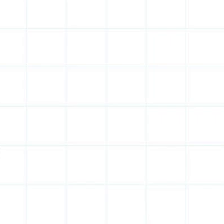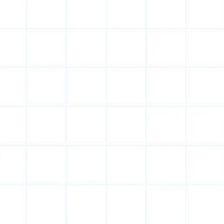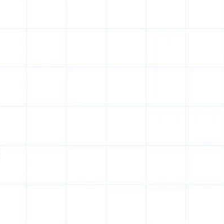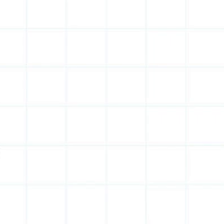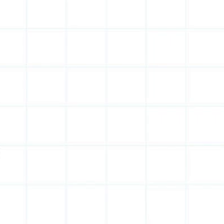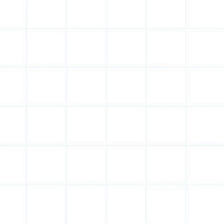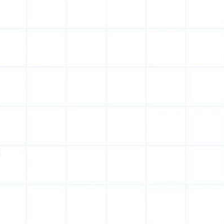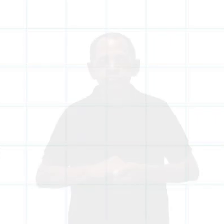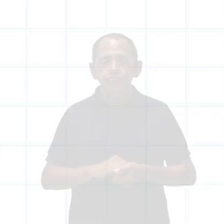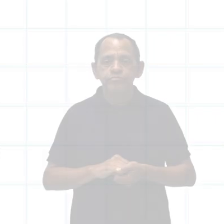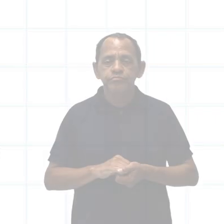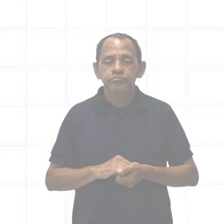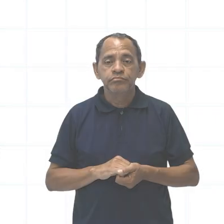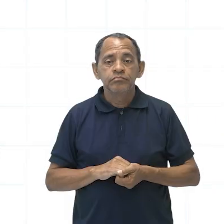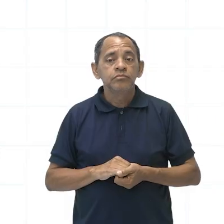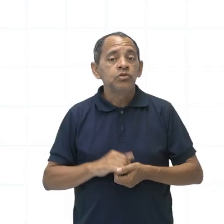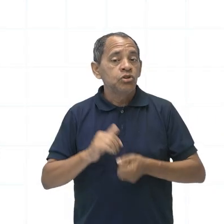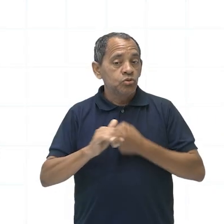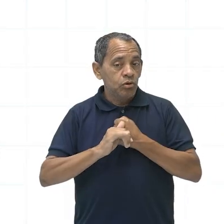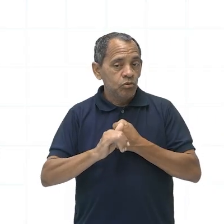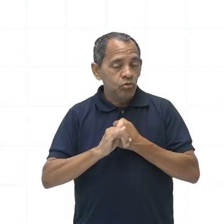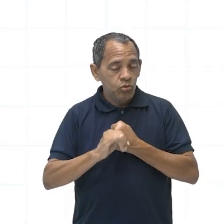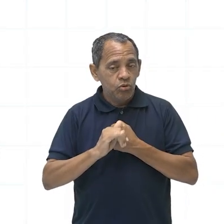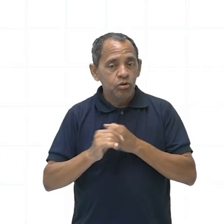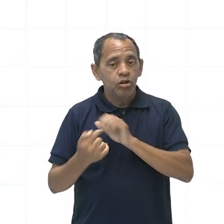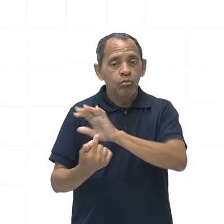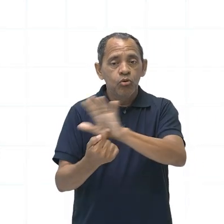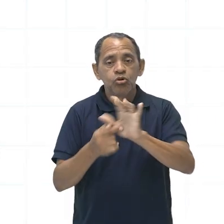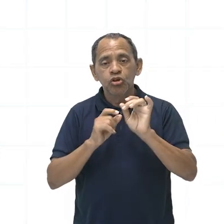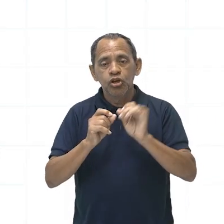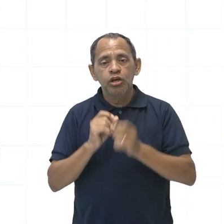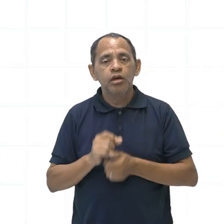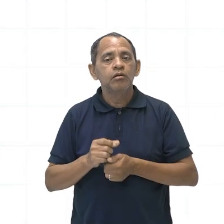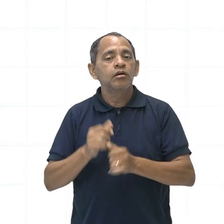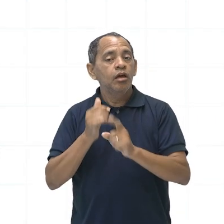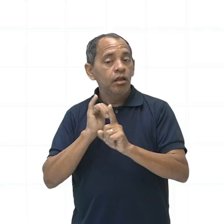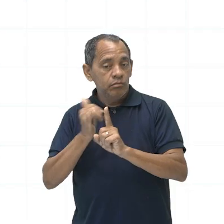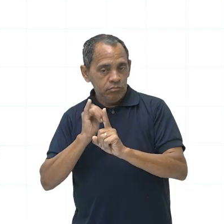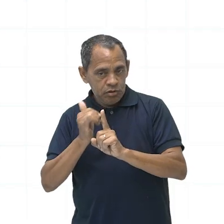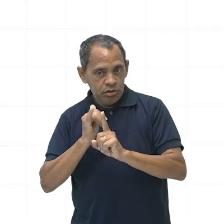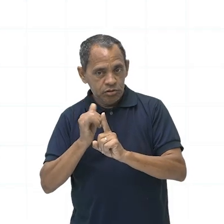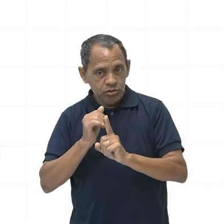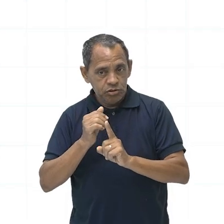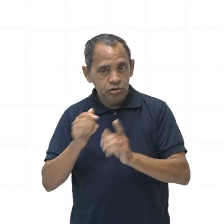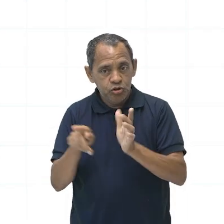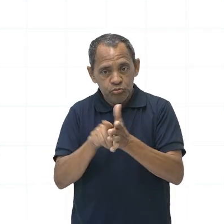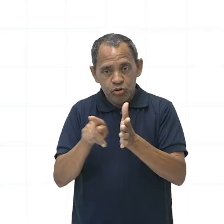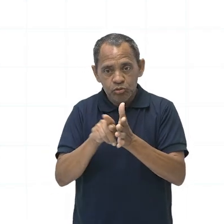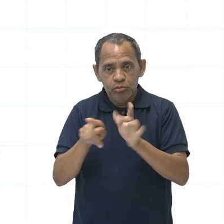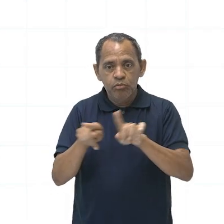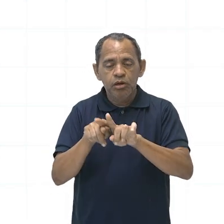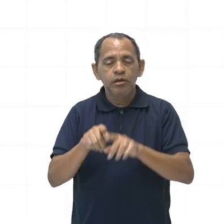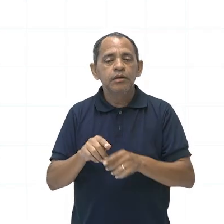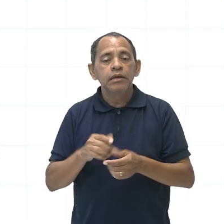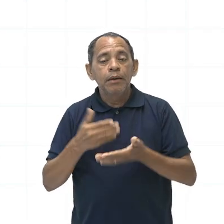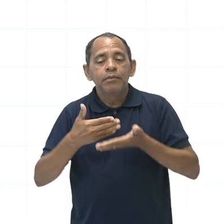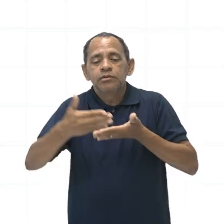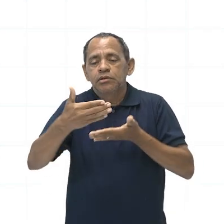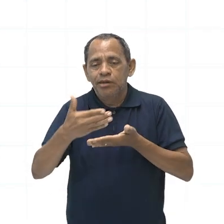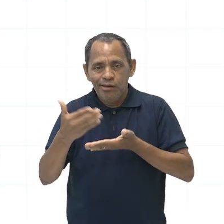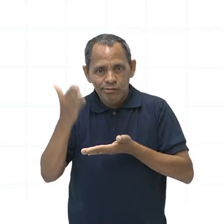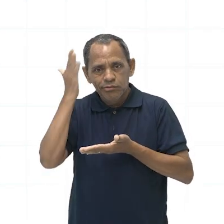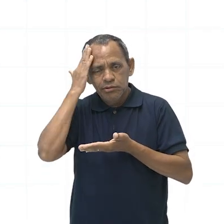ela está ali trazendo e narrando, ok? E a partir, então, desse entendimento do que seja esse gênero